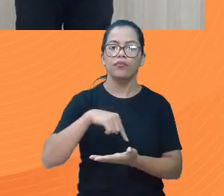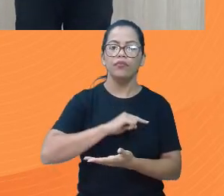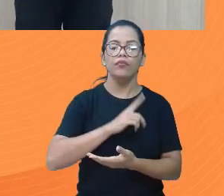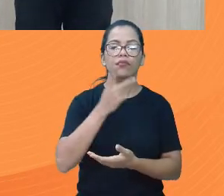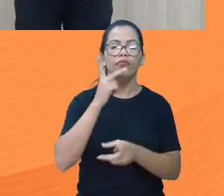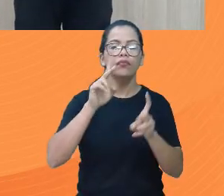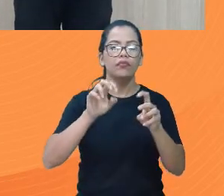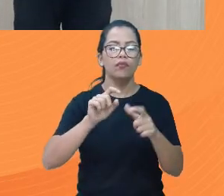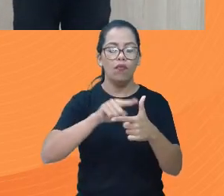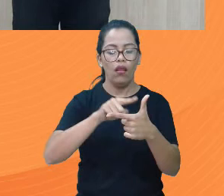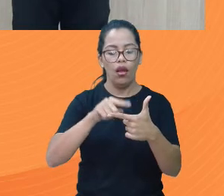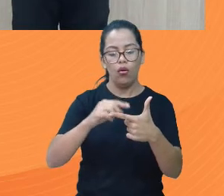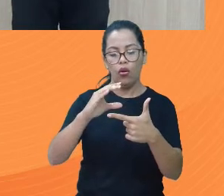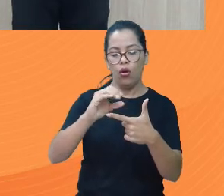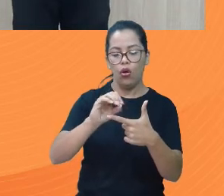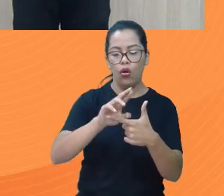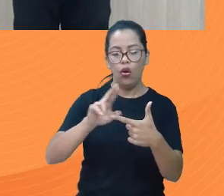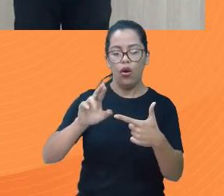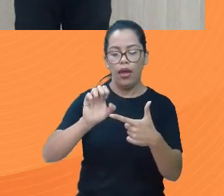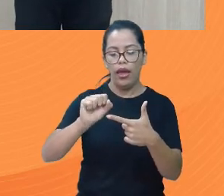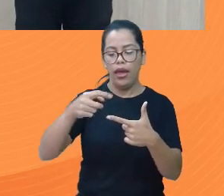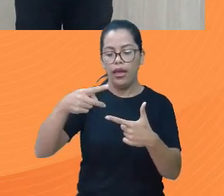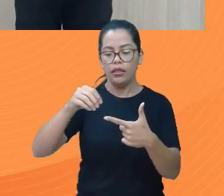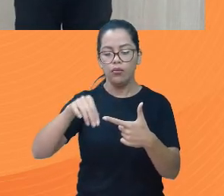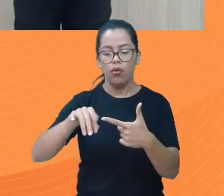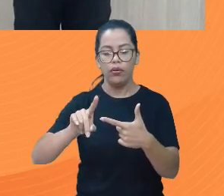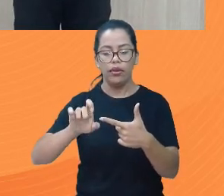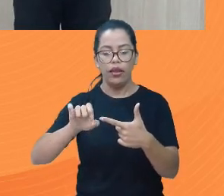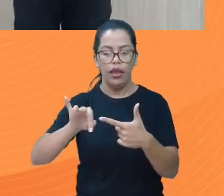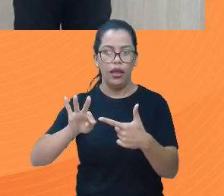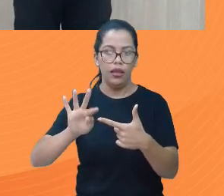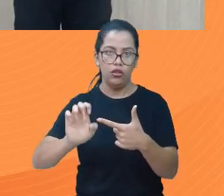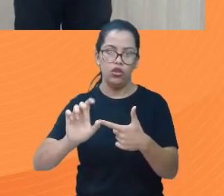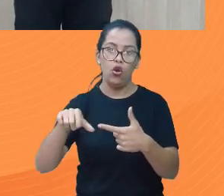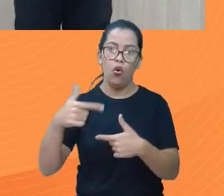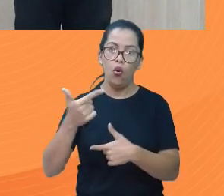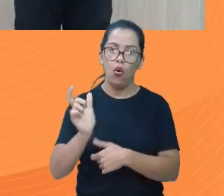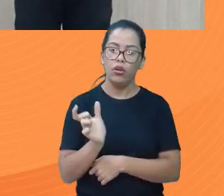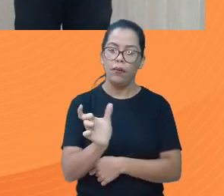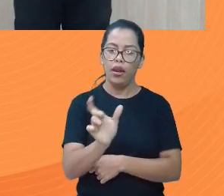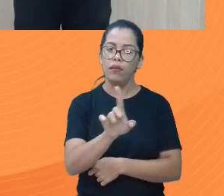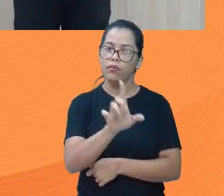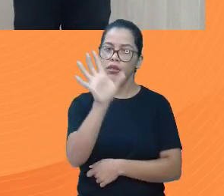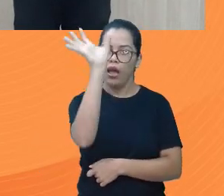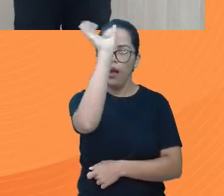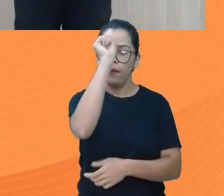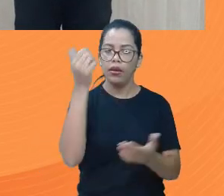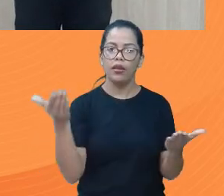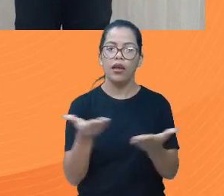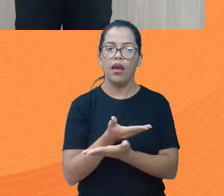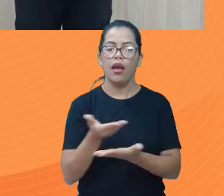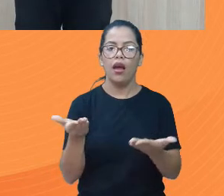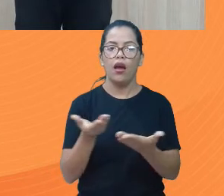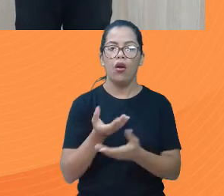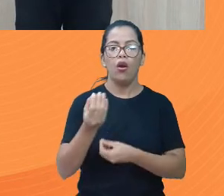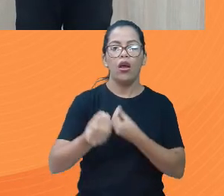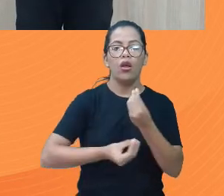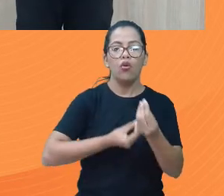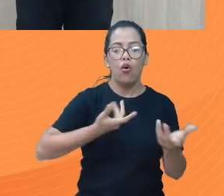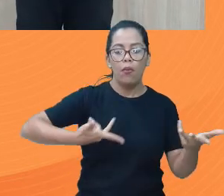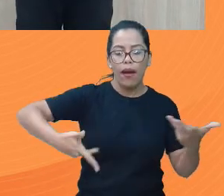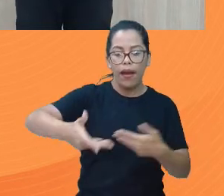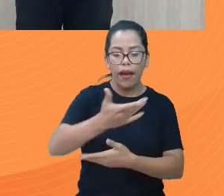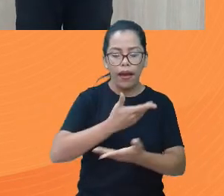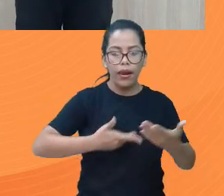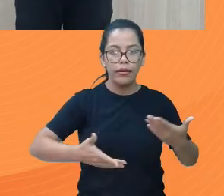outra nomenclatura aí para você aprender, e vamos ver a relação entre esses ângulos correspondentes, alternos